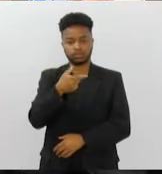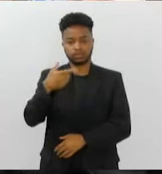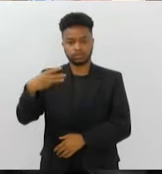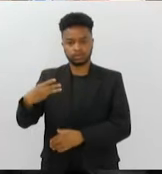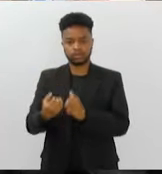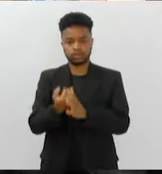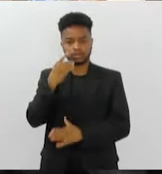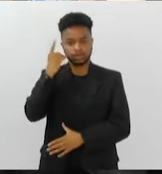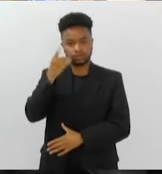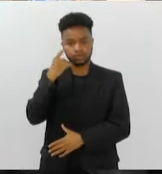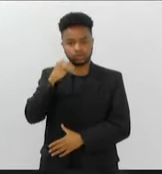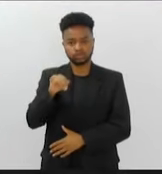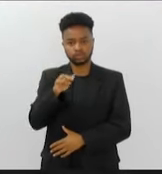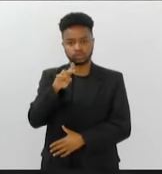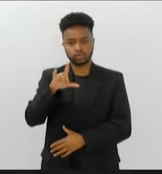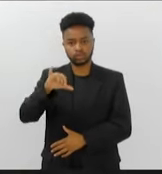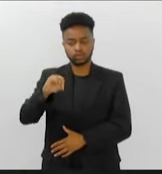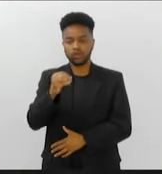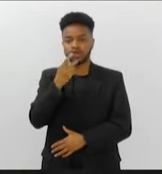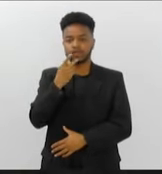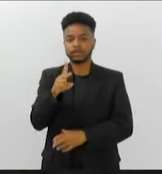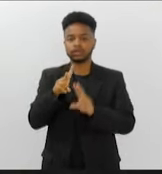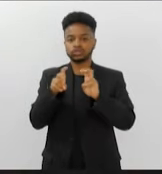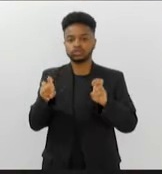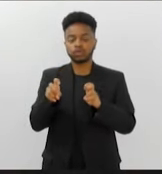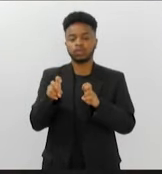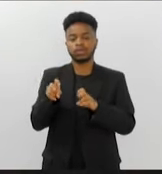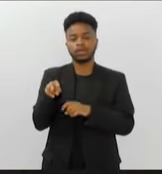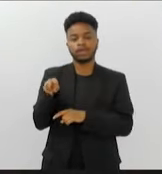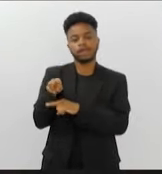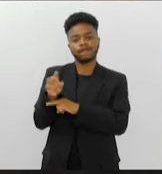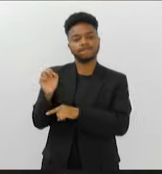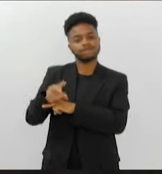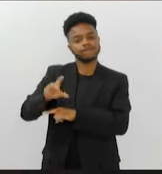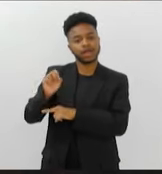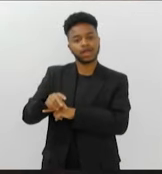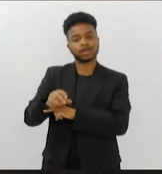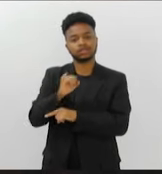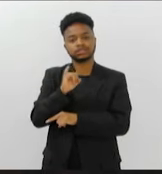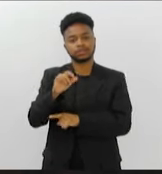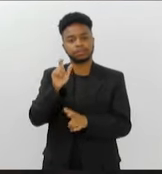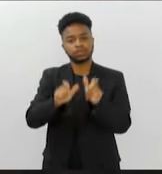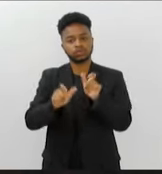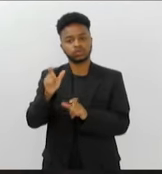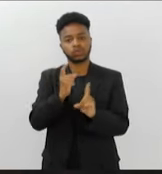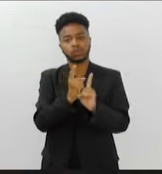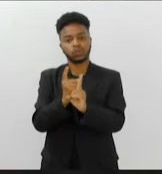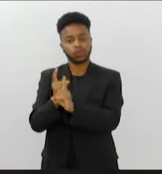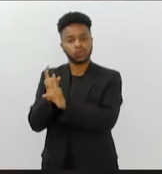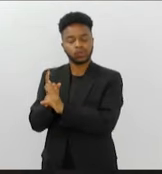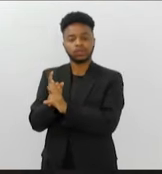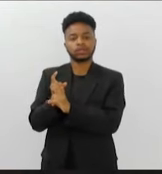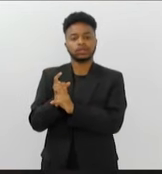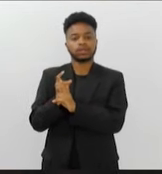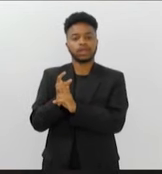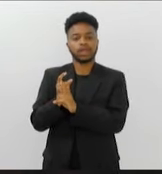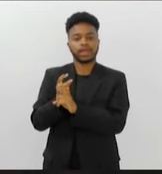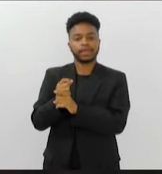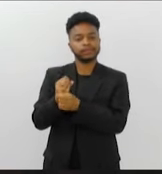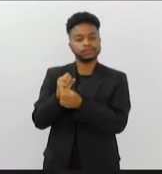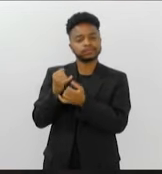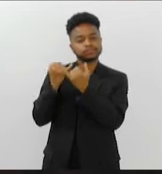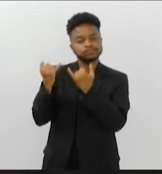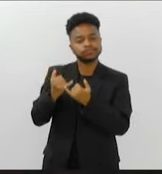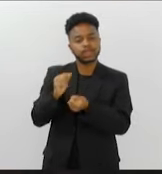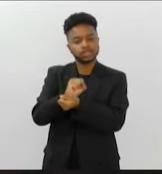de autoria do deputado Júlio Rocha, que dispõe sobre a reserva de vagas de empregos para pessoas encontradas em condição análoga à escravidão e refugiados